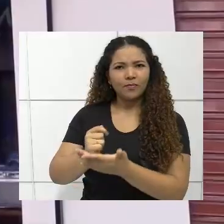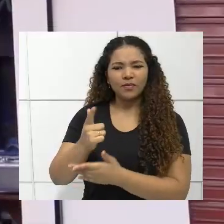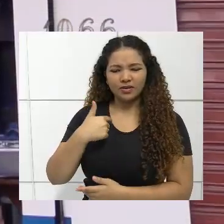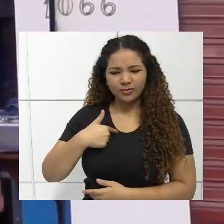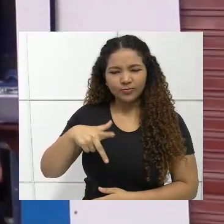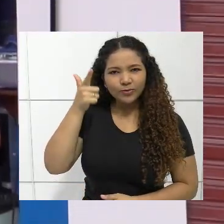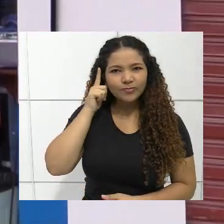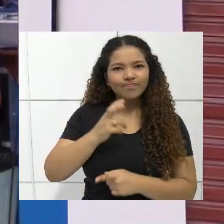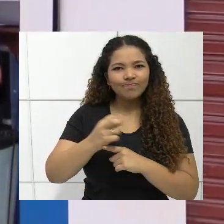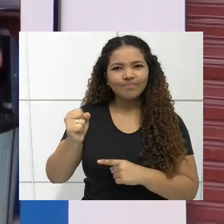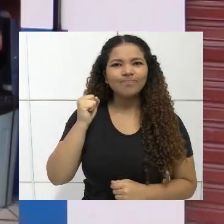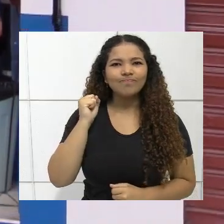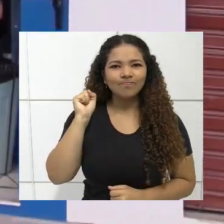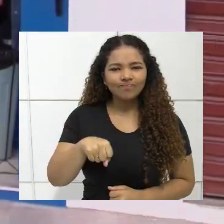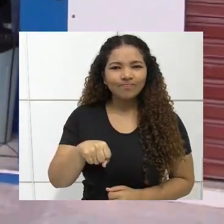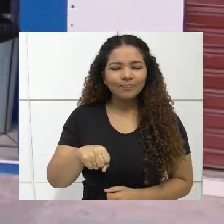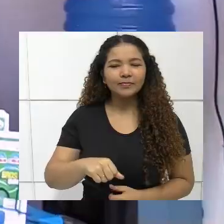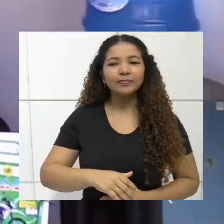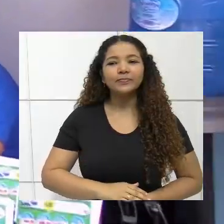moto.